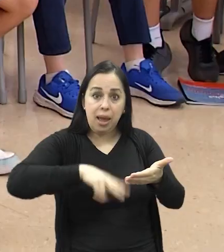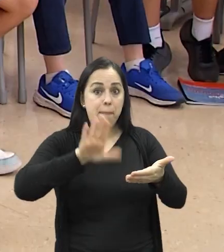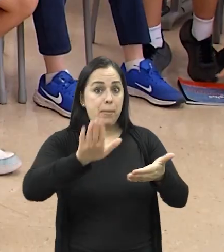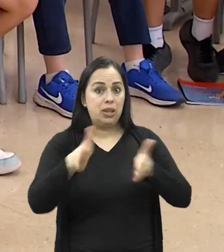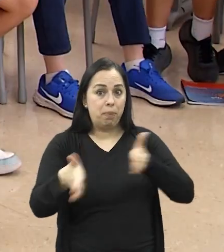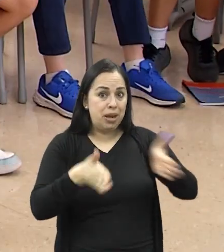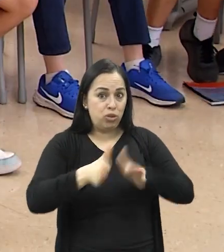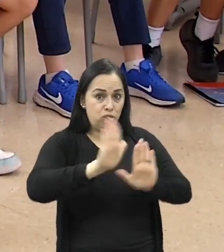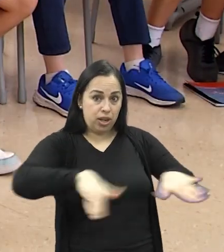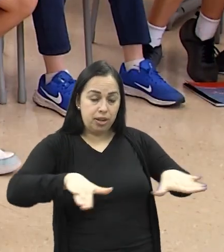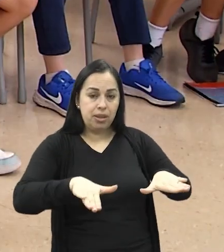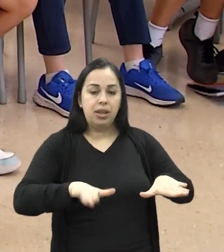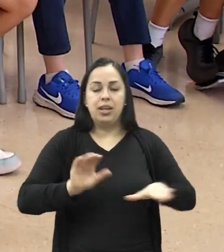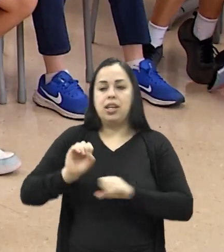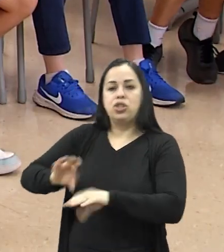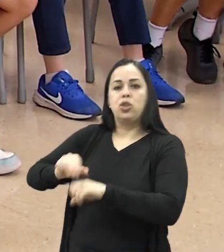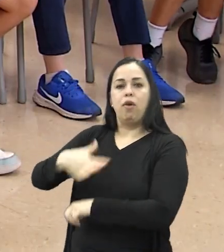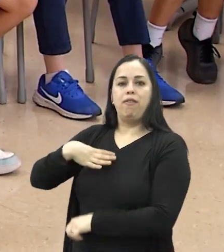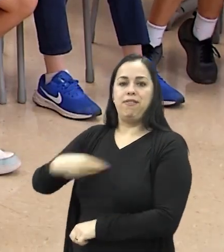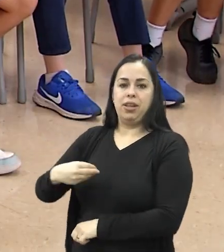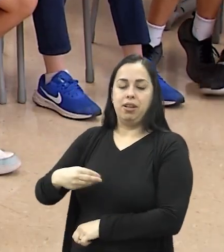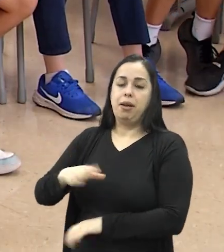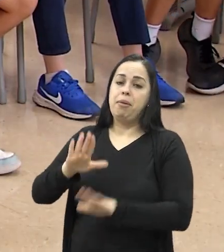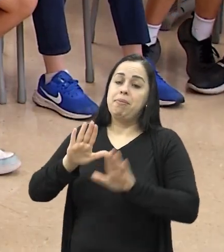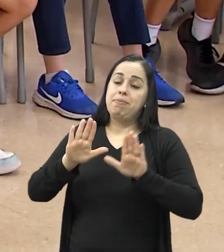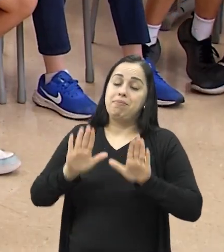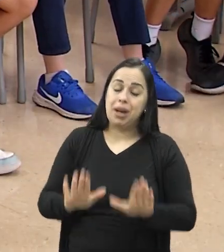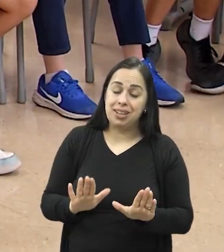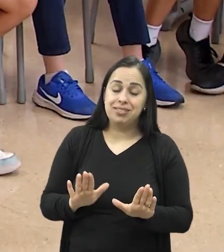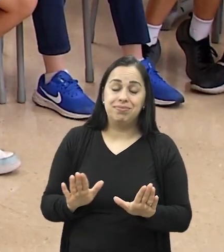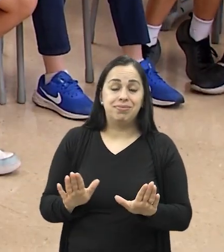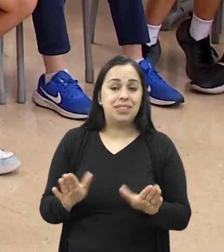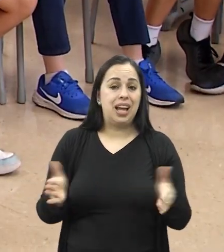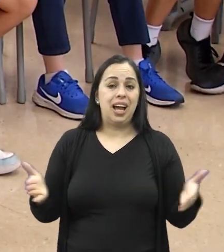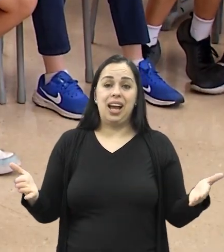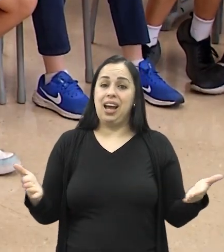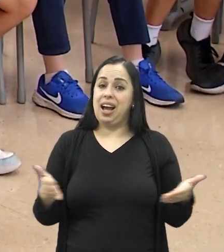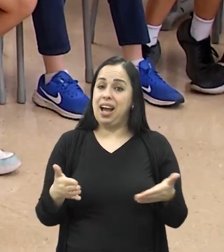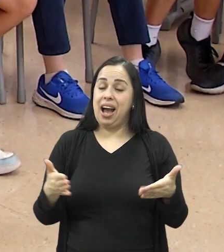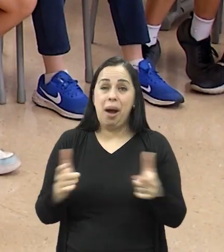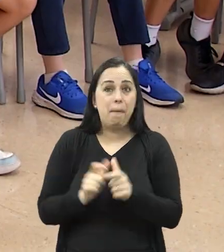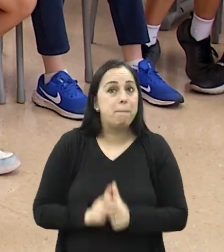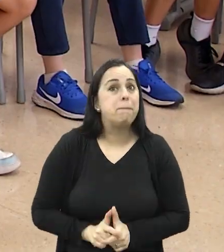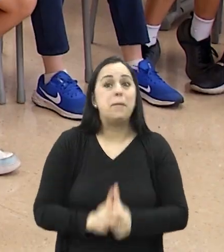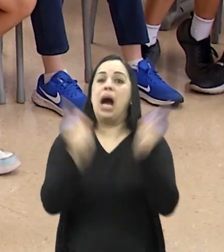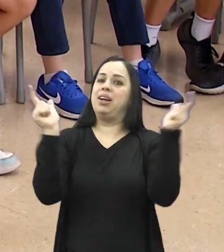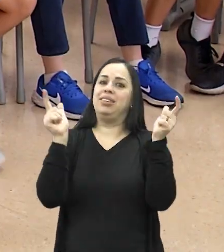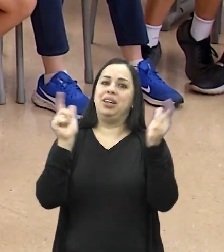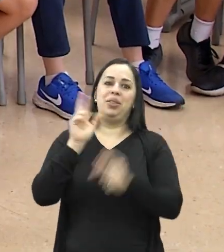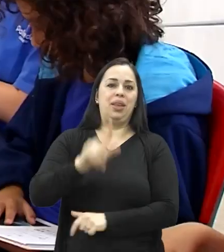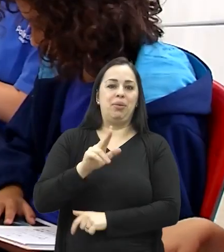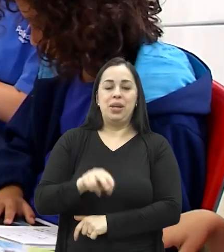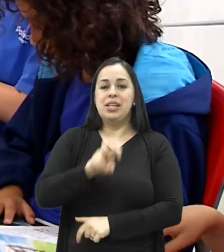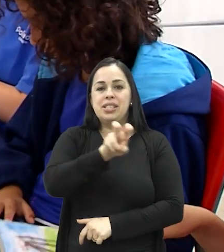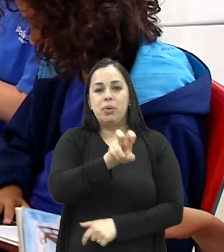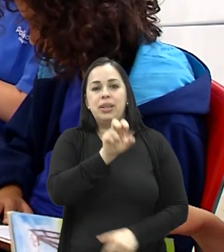criança passaram esse costume para os filhos. Só que essa não é a realidade de todo o